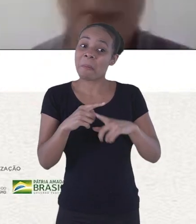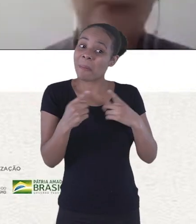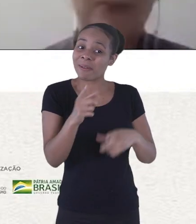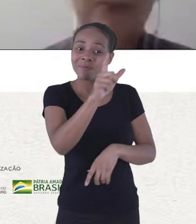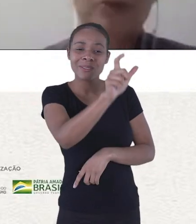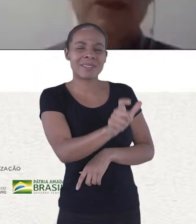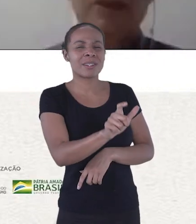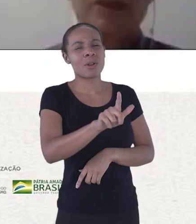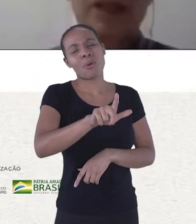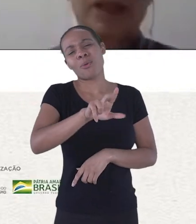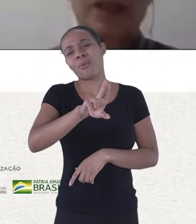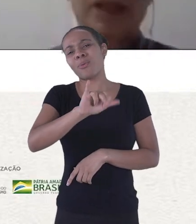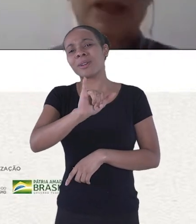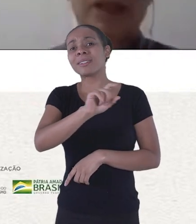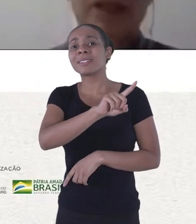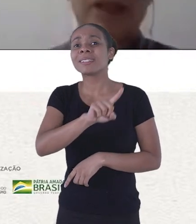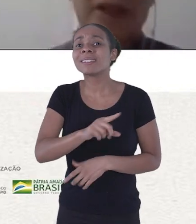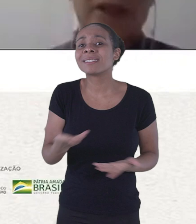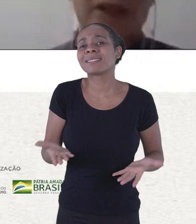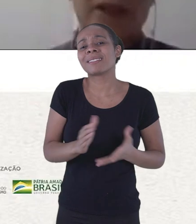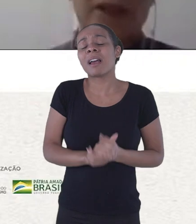editar esses dois lá na Brasiliense,